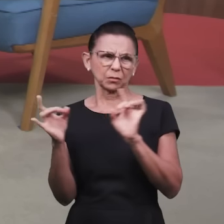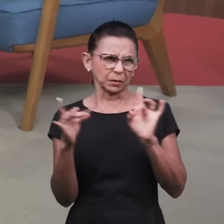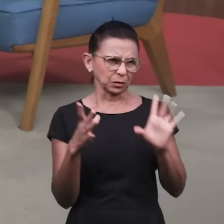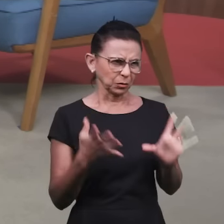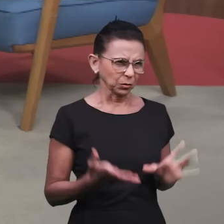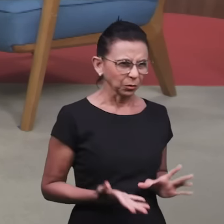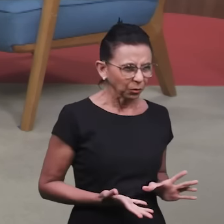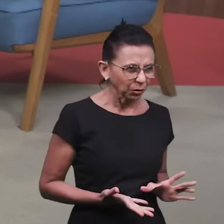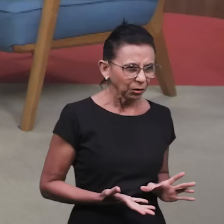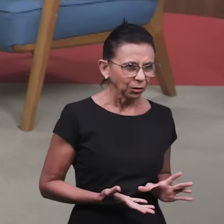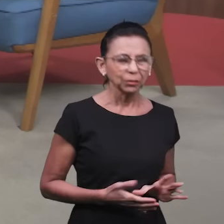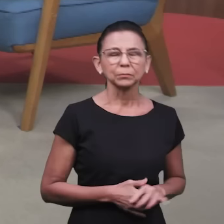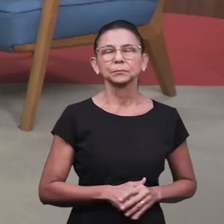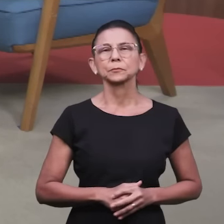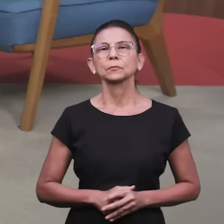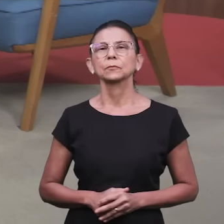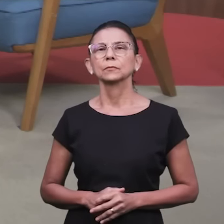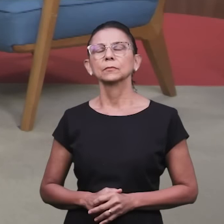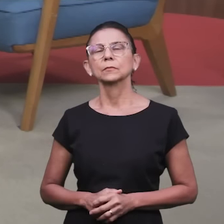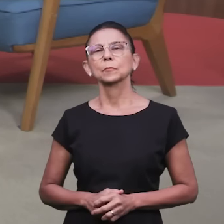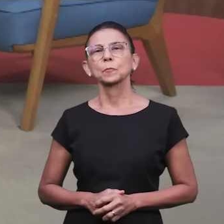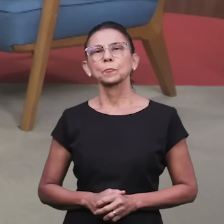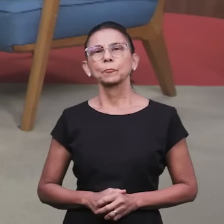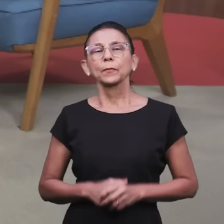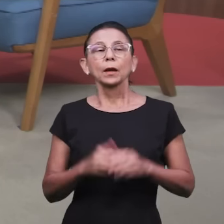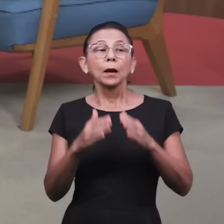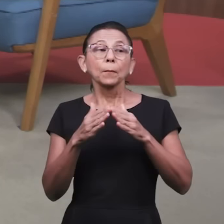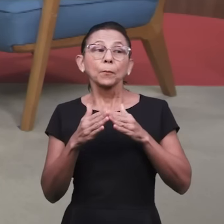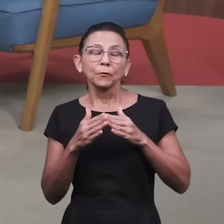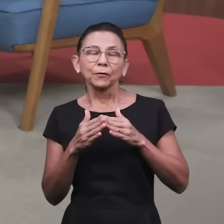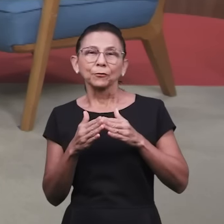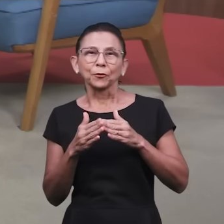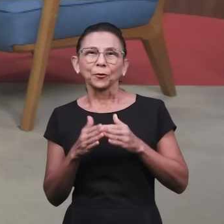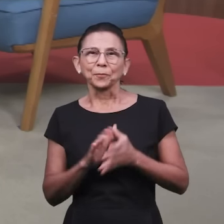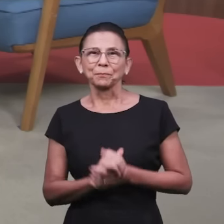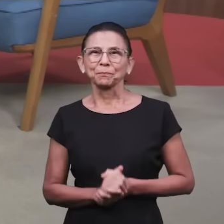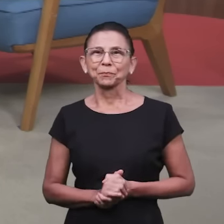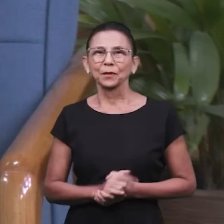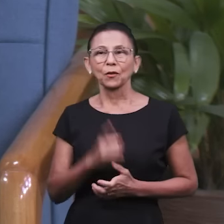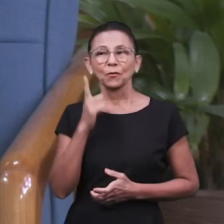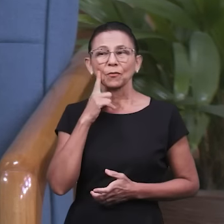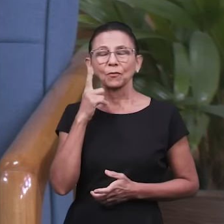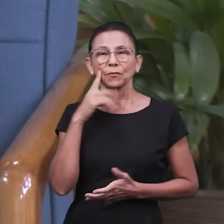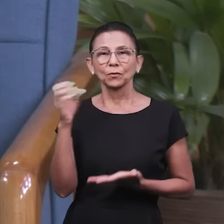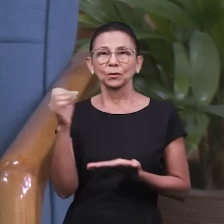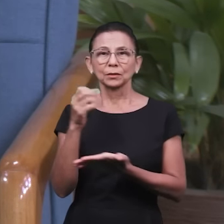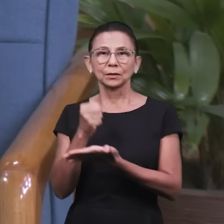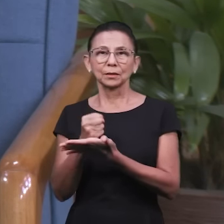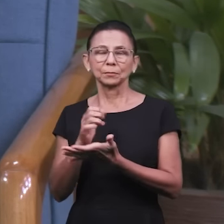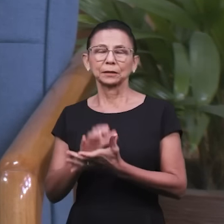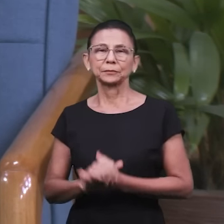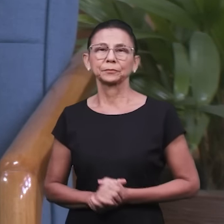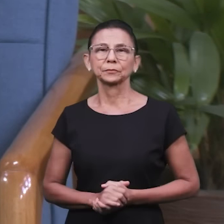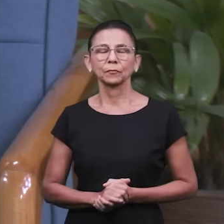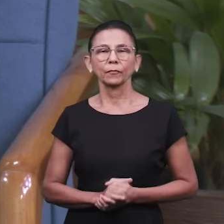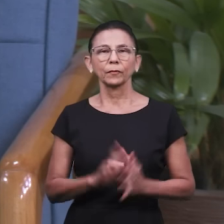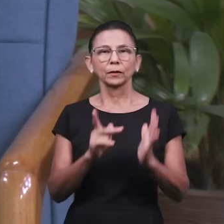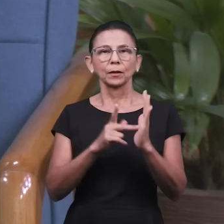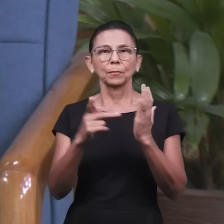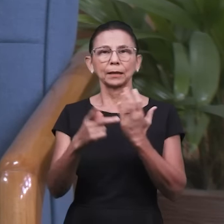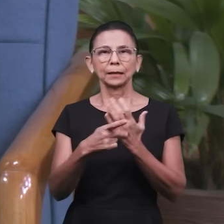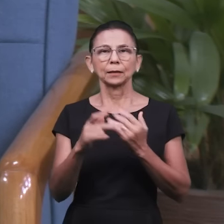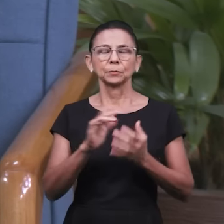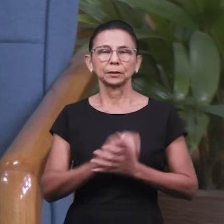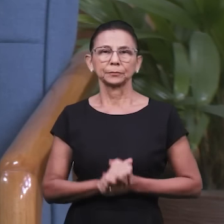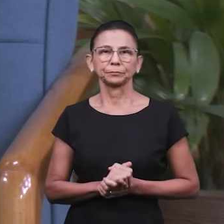resposta, Daniel? Ô Daniel, que situação? Me permitam trazer de novo o Novo Testamento, uma das parábolas. As 5 virgens